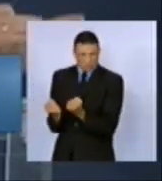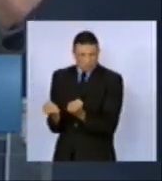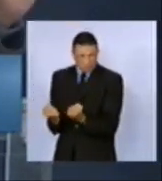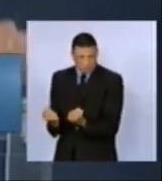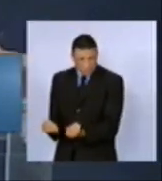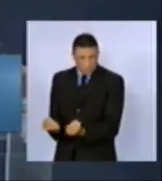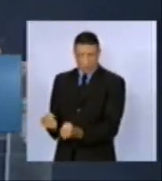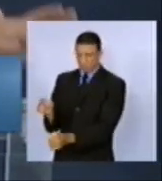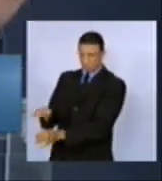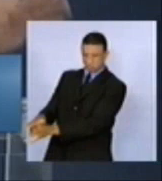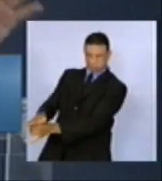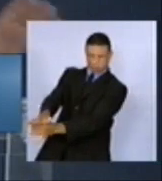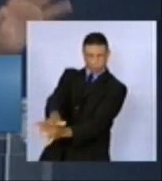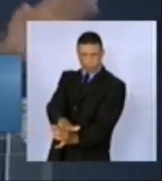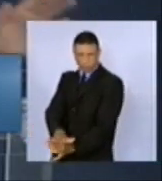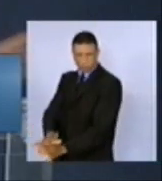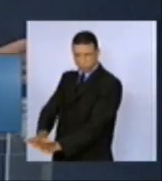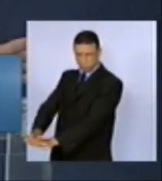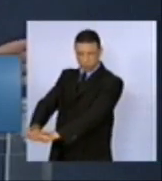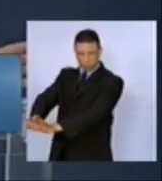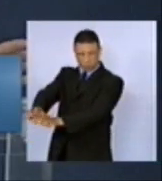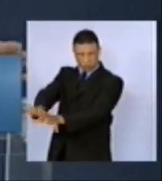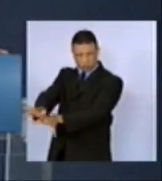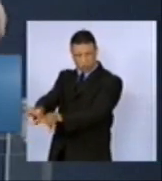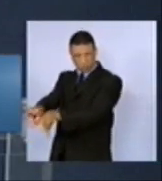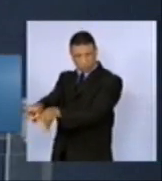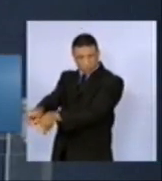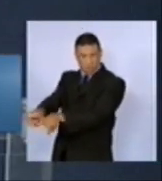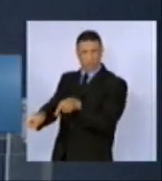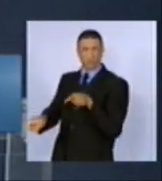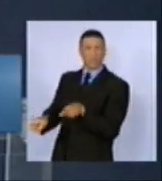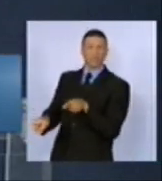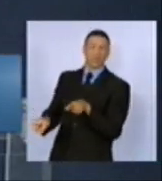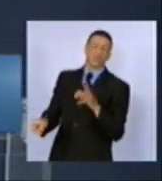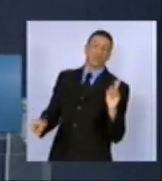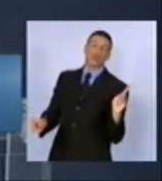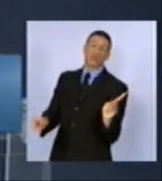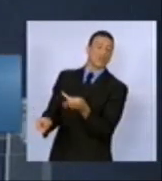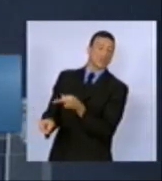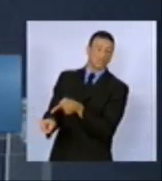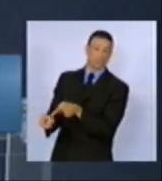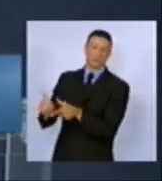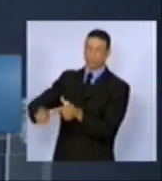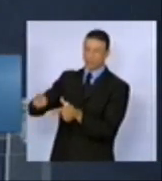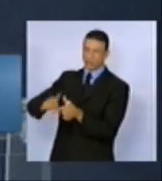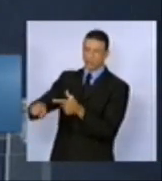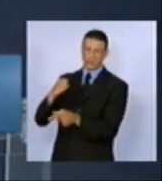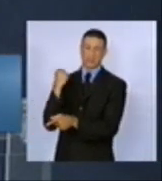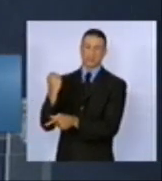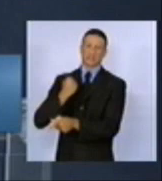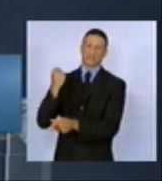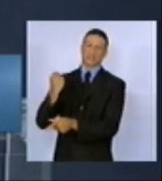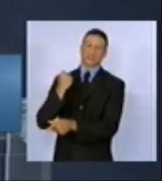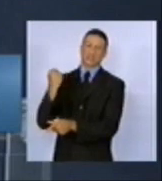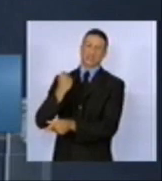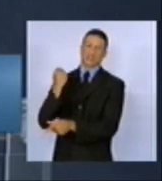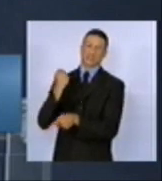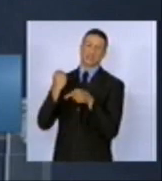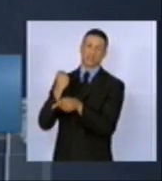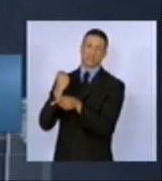delicado dos produtor dos Bois frios nós vamos ter um problema sério de